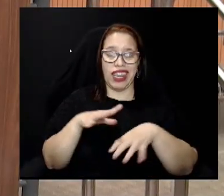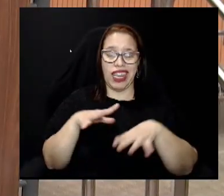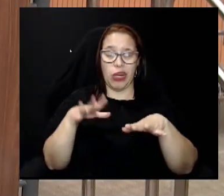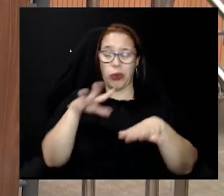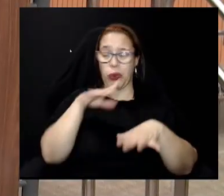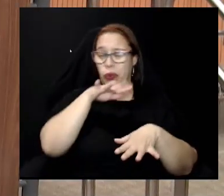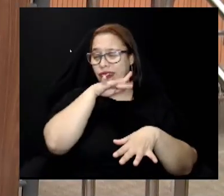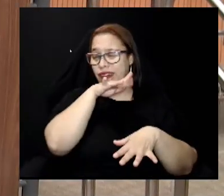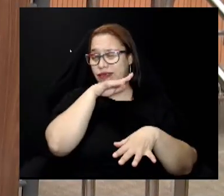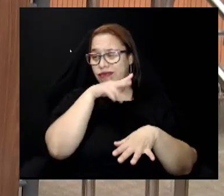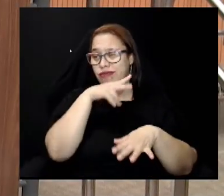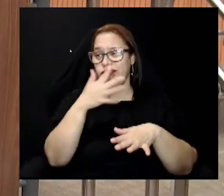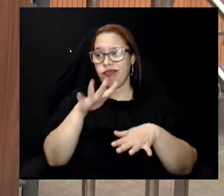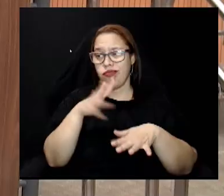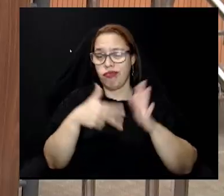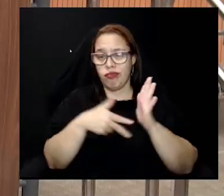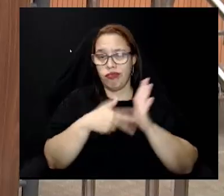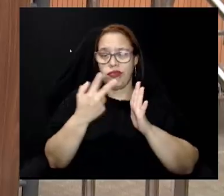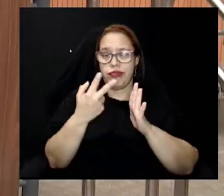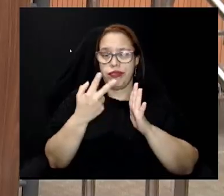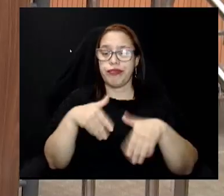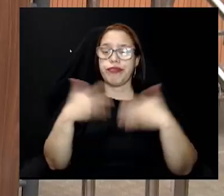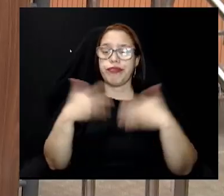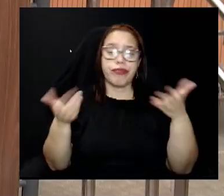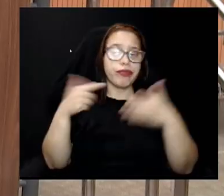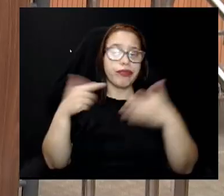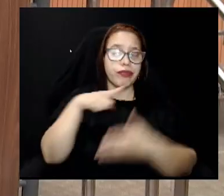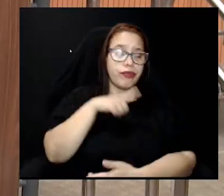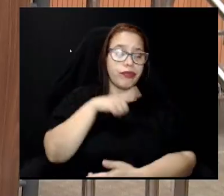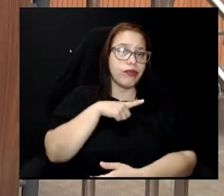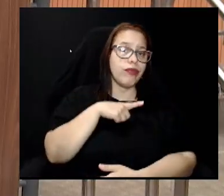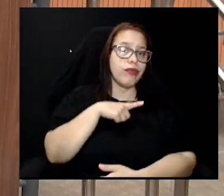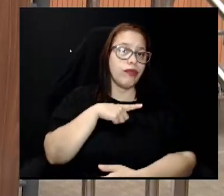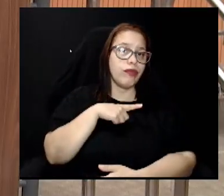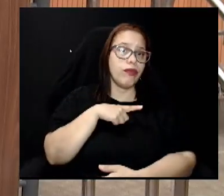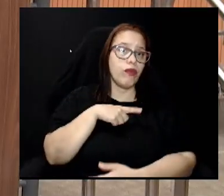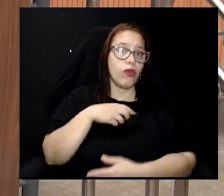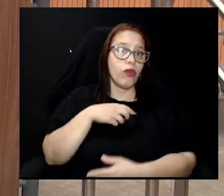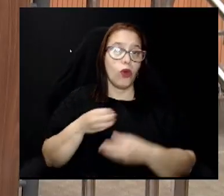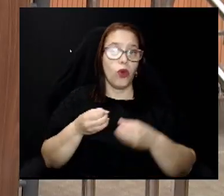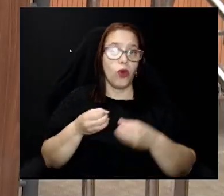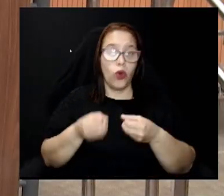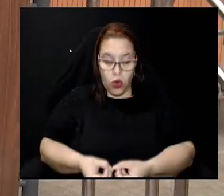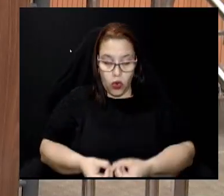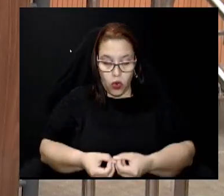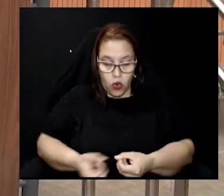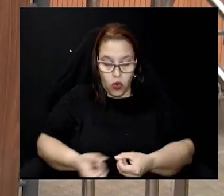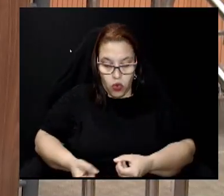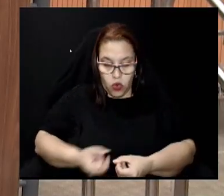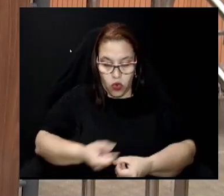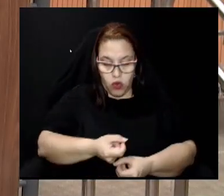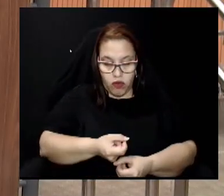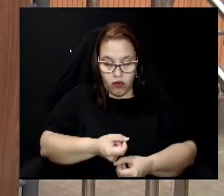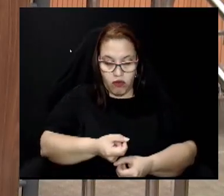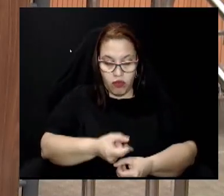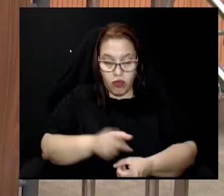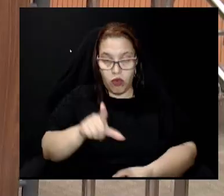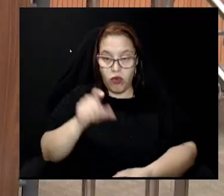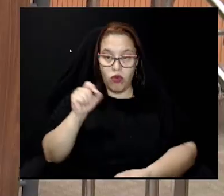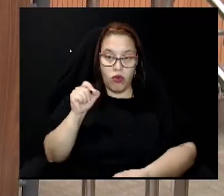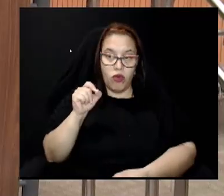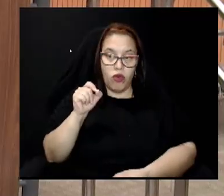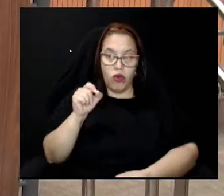Segundo, quando nós temos aí um ovário acometido, nós optamos, ou quando se faz